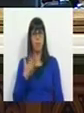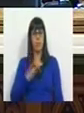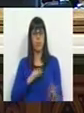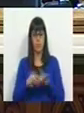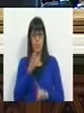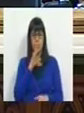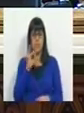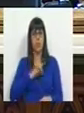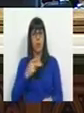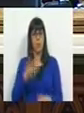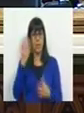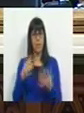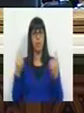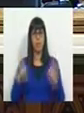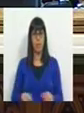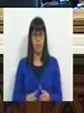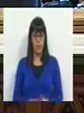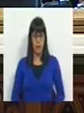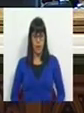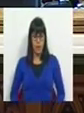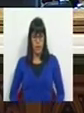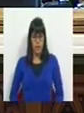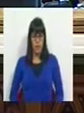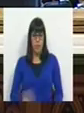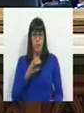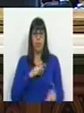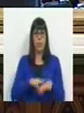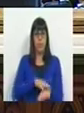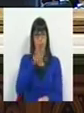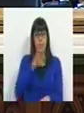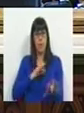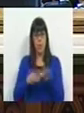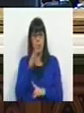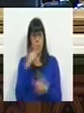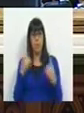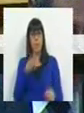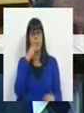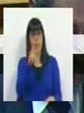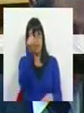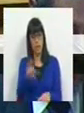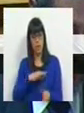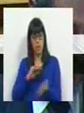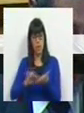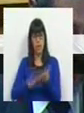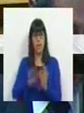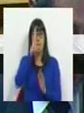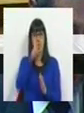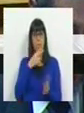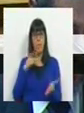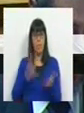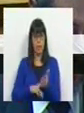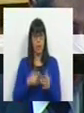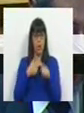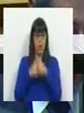Obrigada, Sr. Presidente. Só para, senhores membros do Governo, senhores deputados, só para dizer ao Sr. Secretário de Estado que,